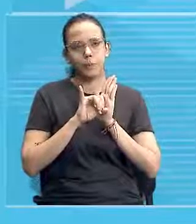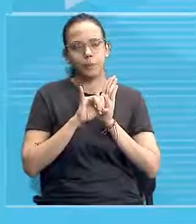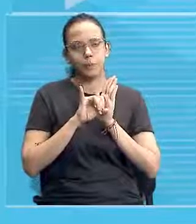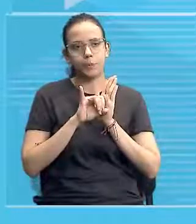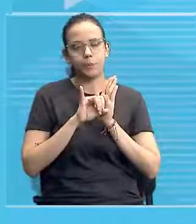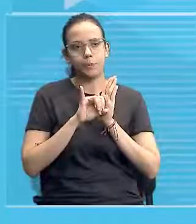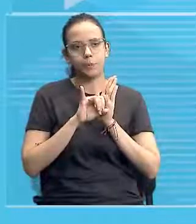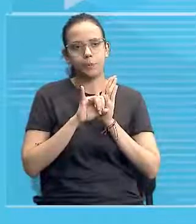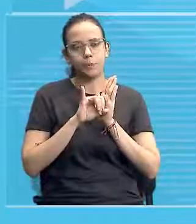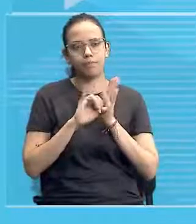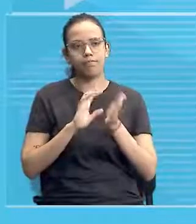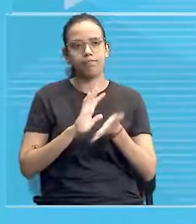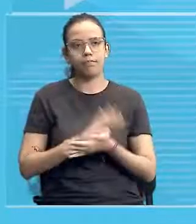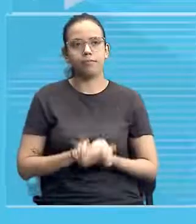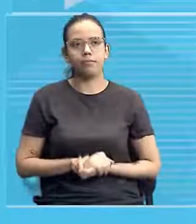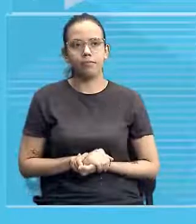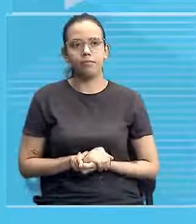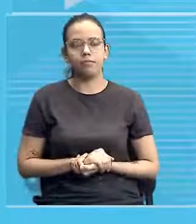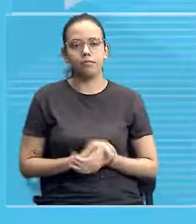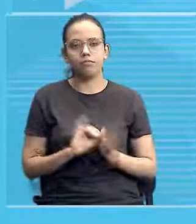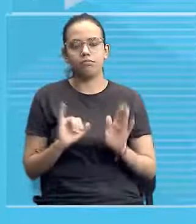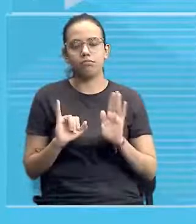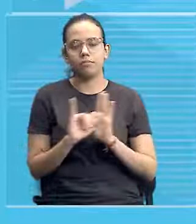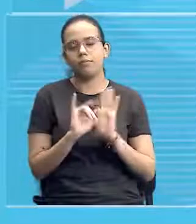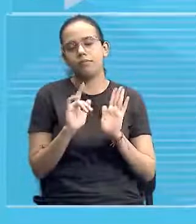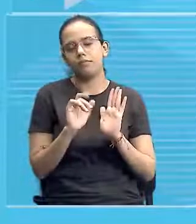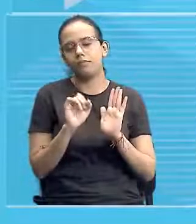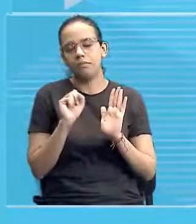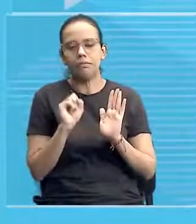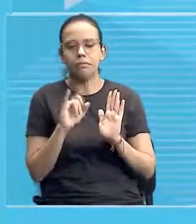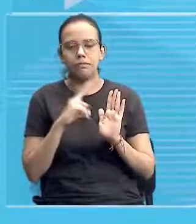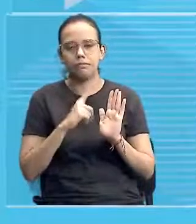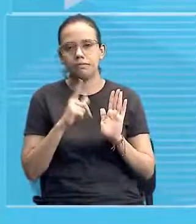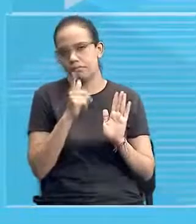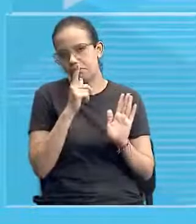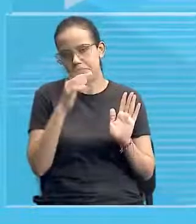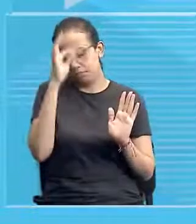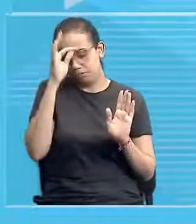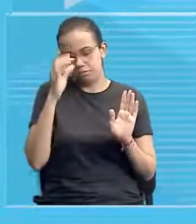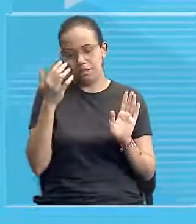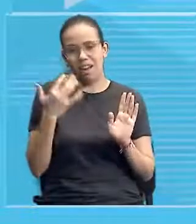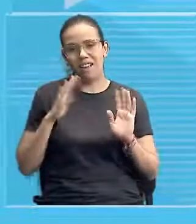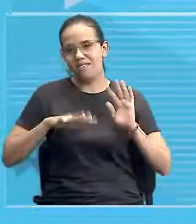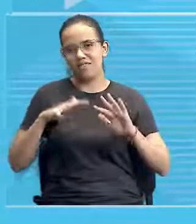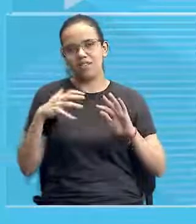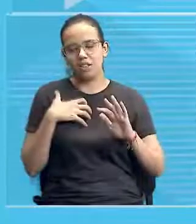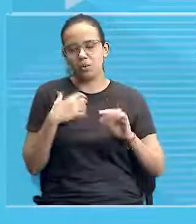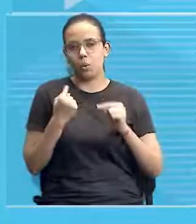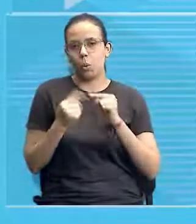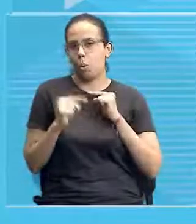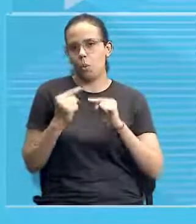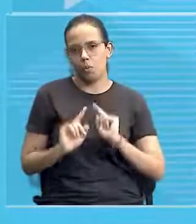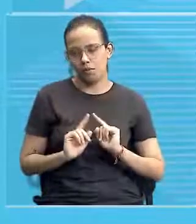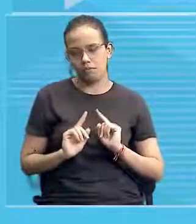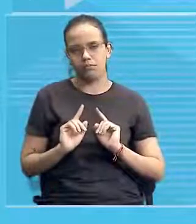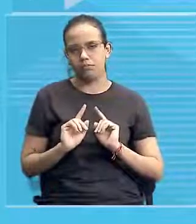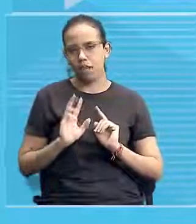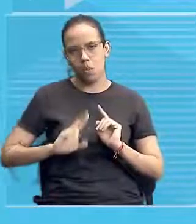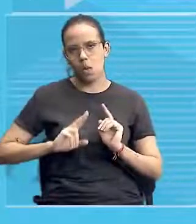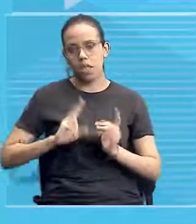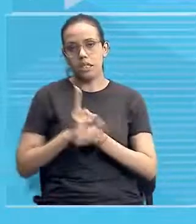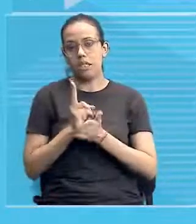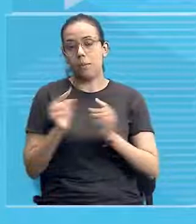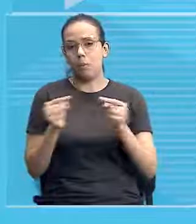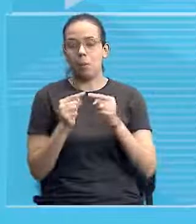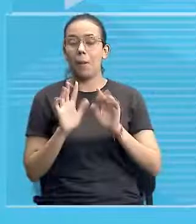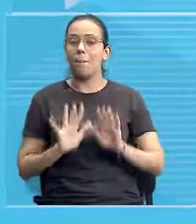com o órgão sexual que ela traz. Nem sempre. E o que é